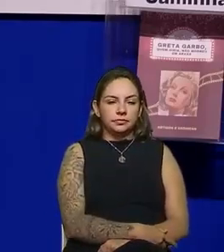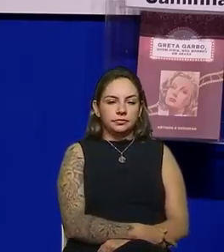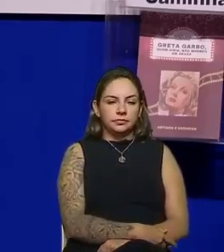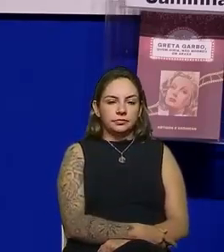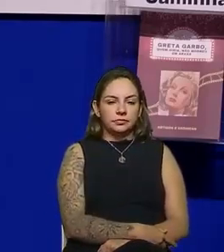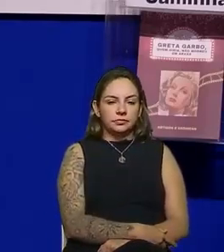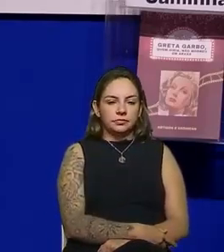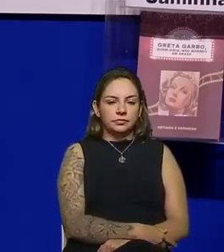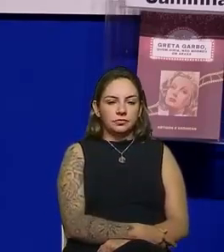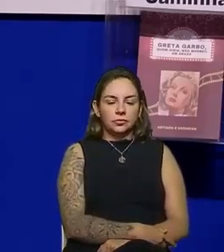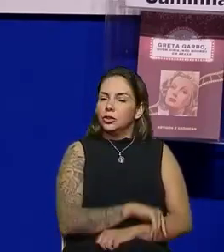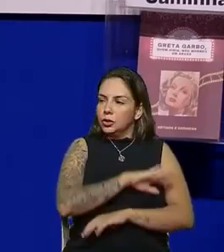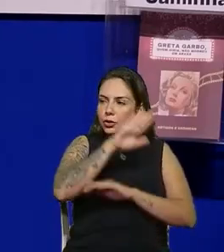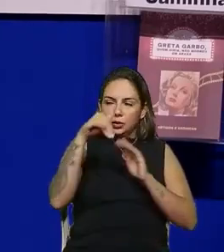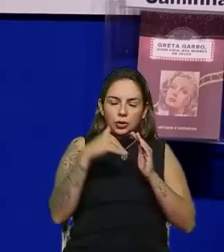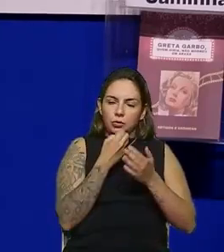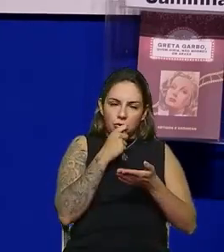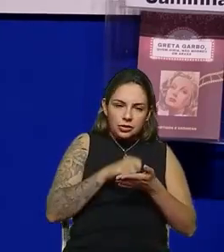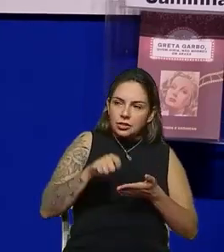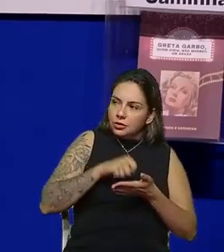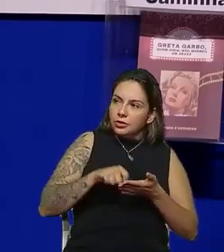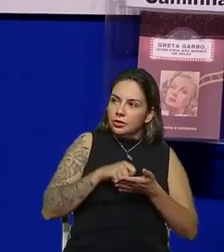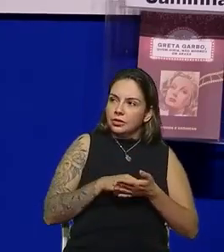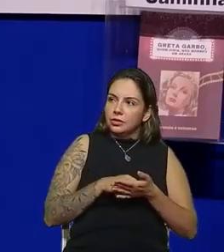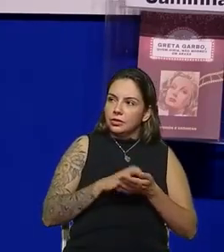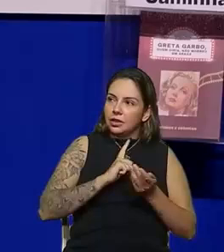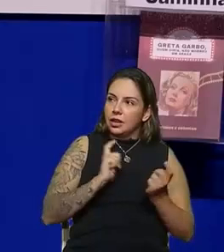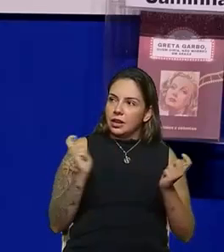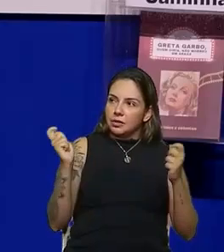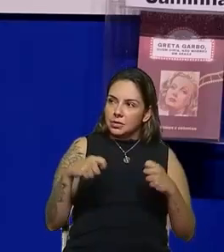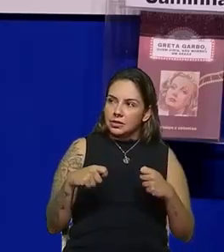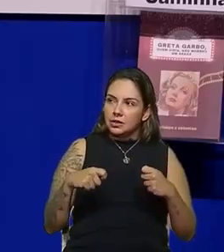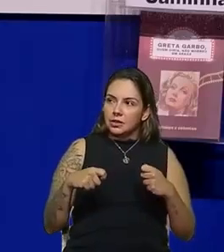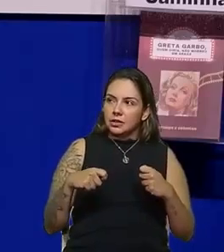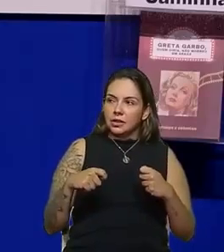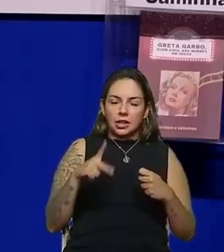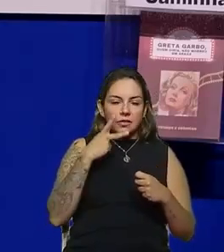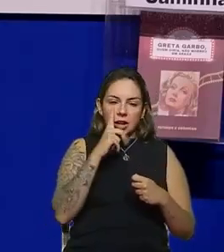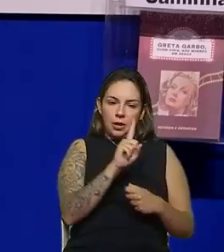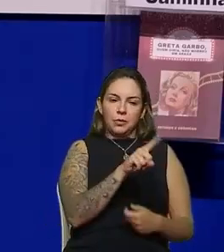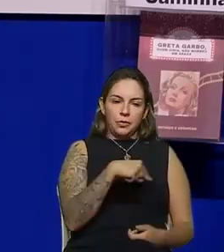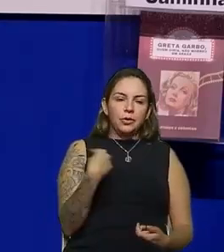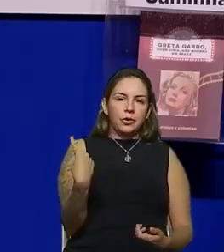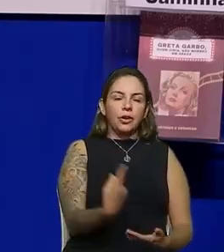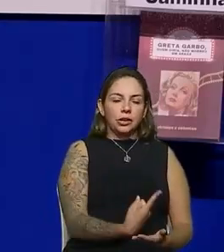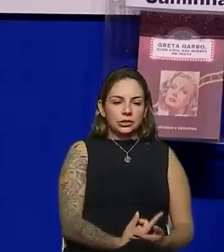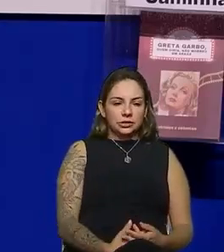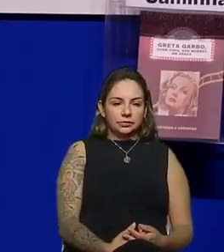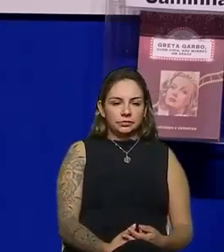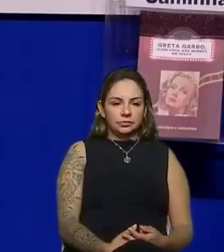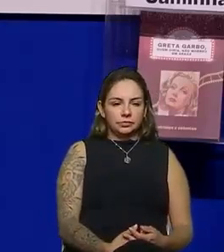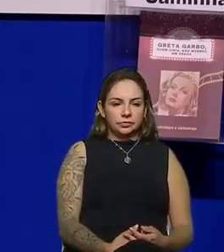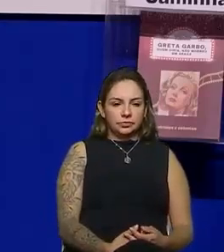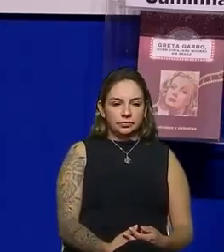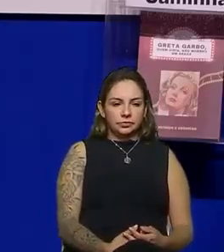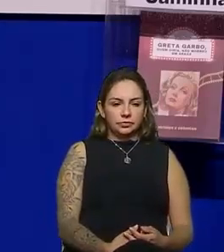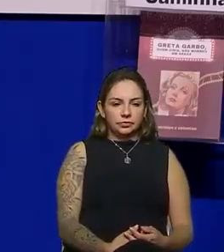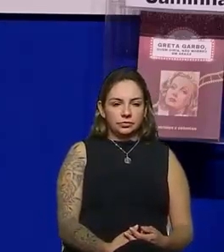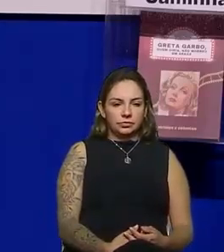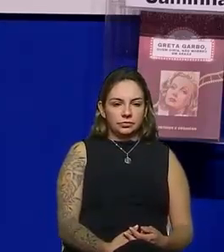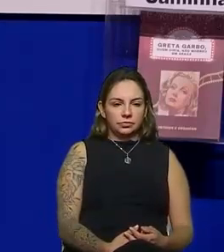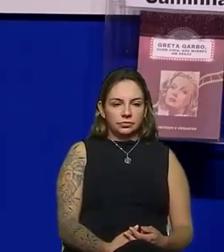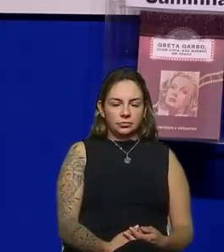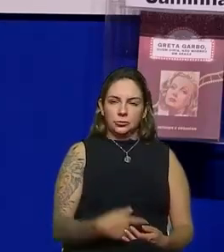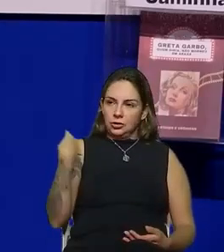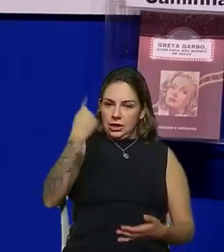né? Isso é, em geral, dos bons escritores, como a gente vê aqui, tem essa capacidade de falar por nós, né? E uma curiosidade que eu tenho,